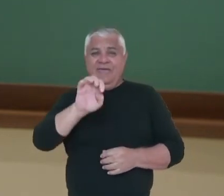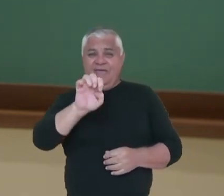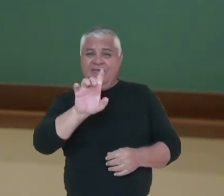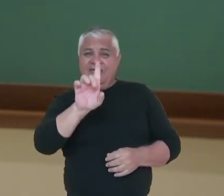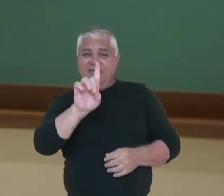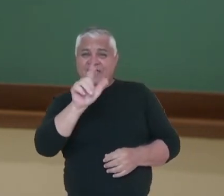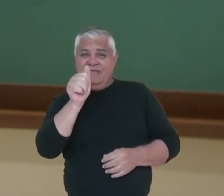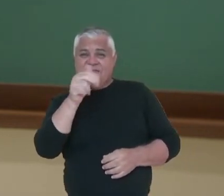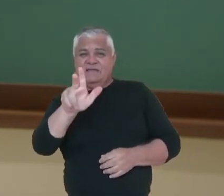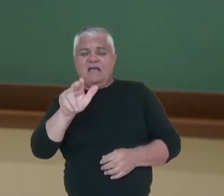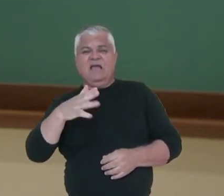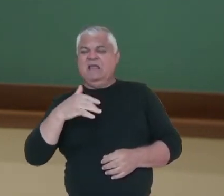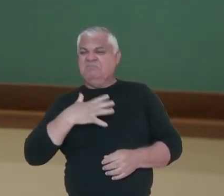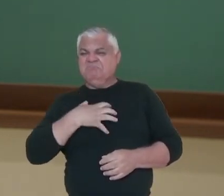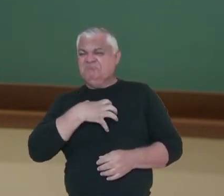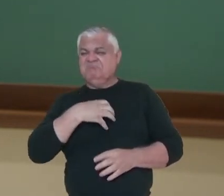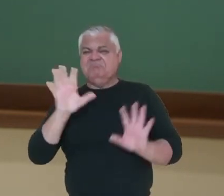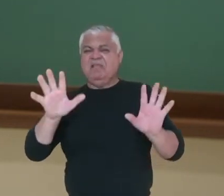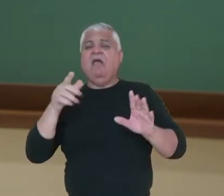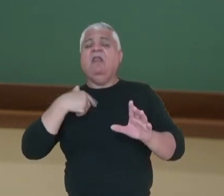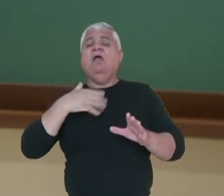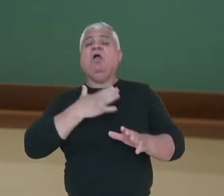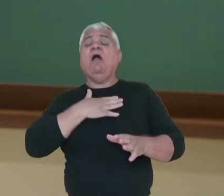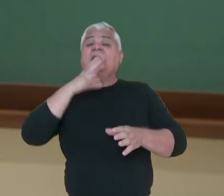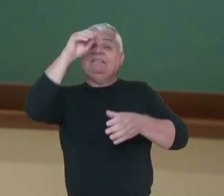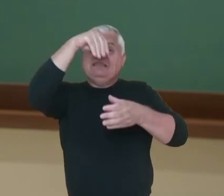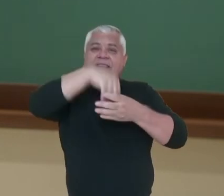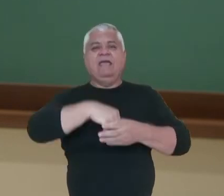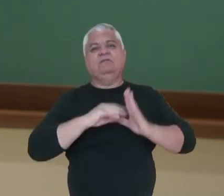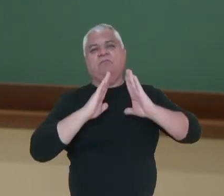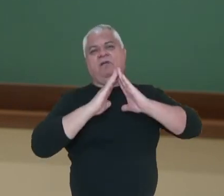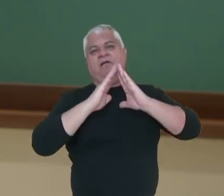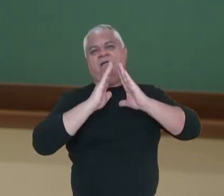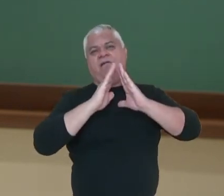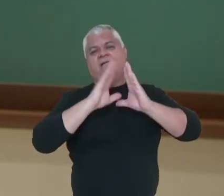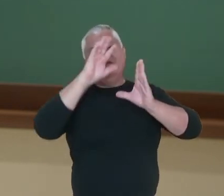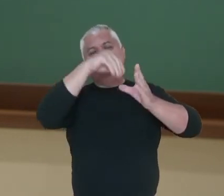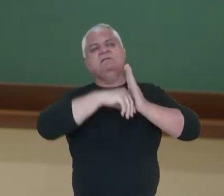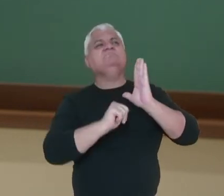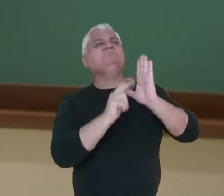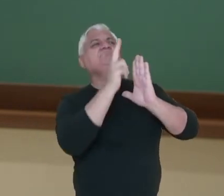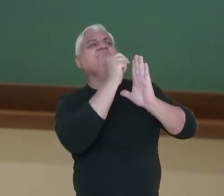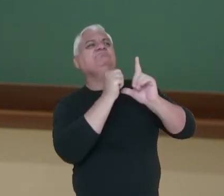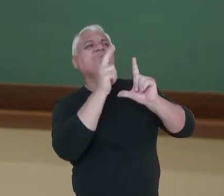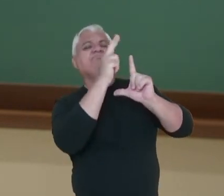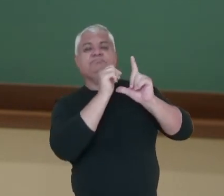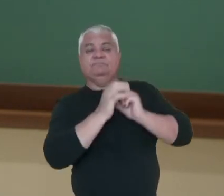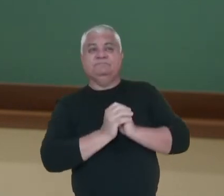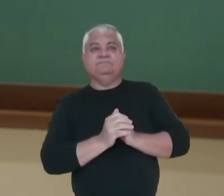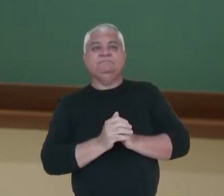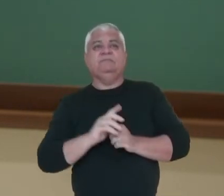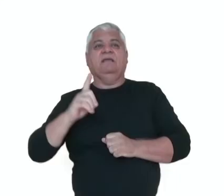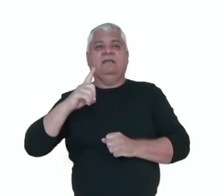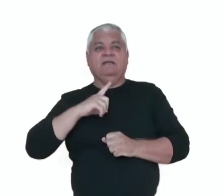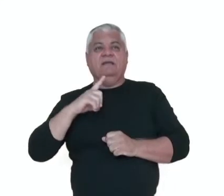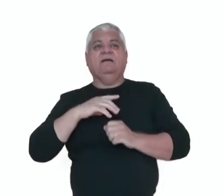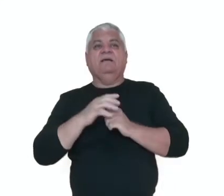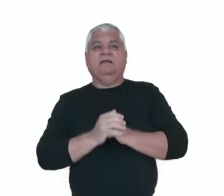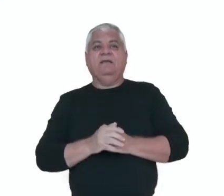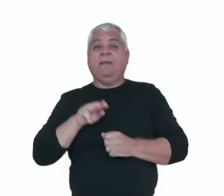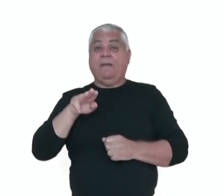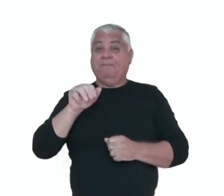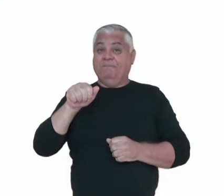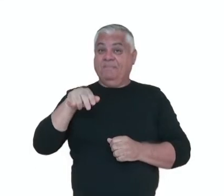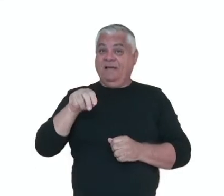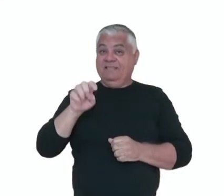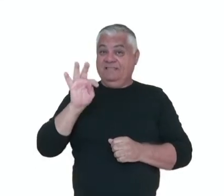pintar dentro de estúdio. Era um grande apreciador da fotografia, porque ele também era fotógrafo. Nós temos Edouard Manet, que é